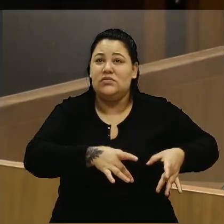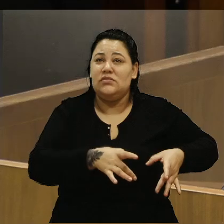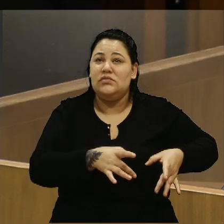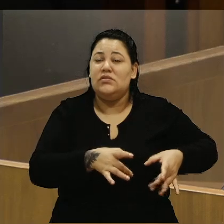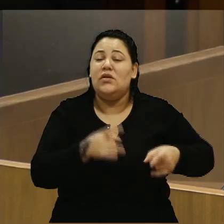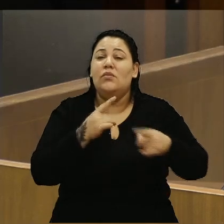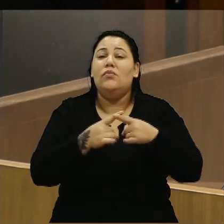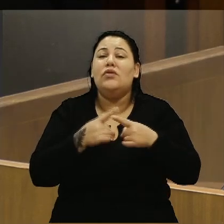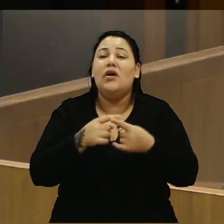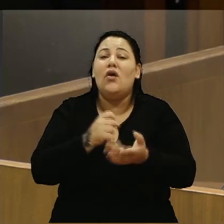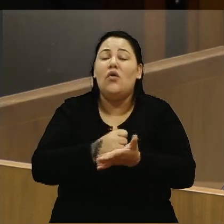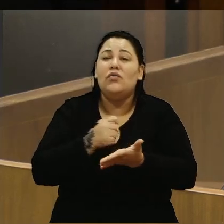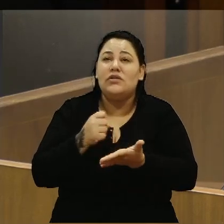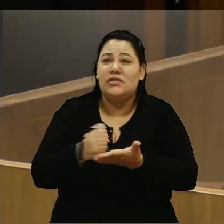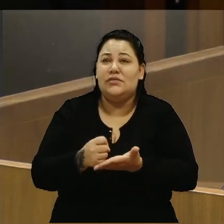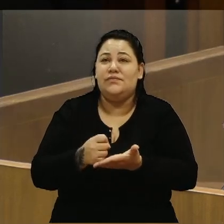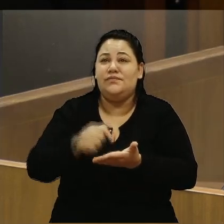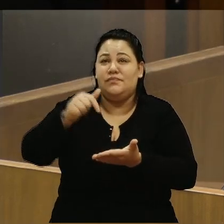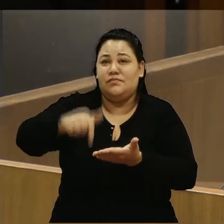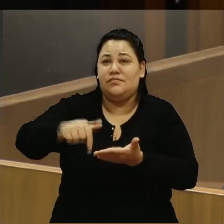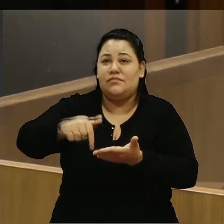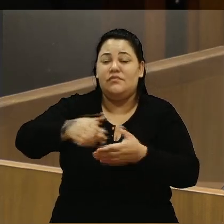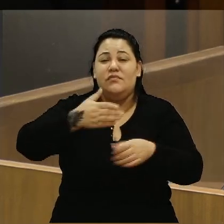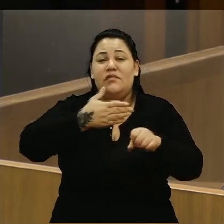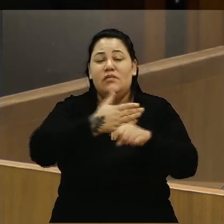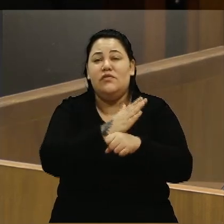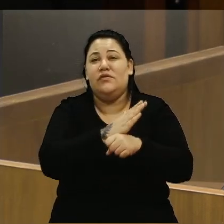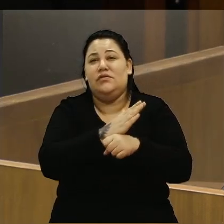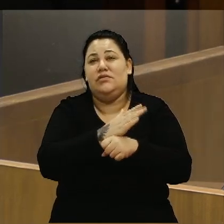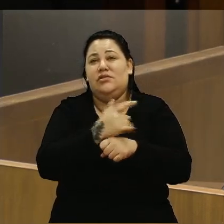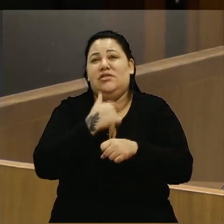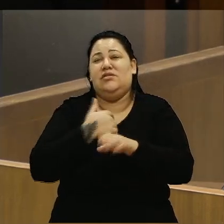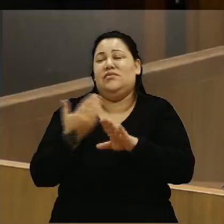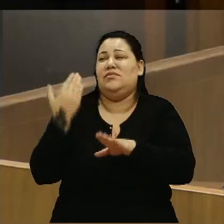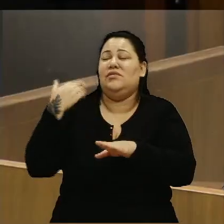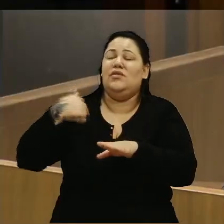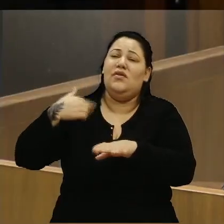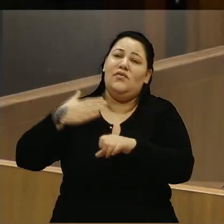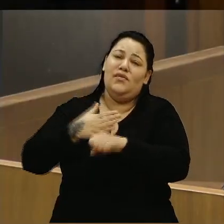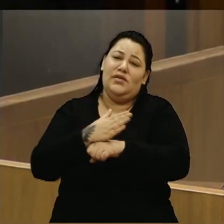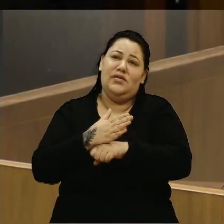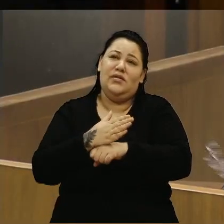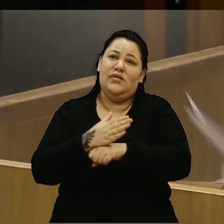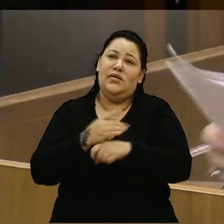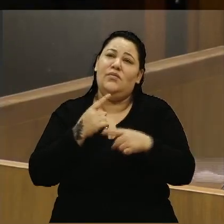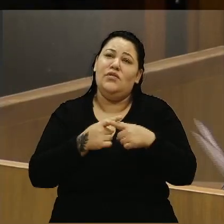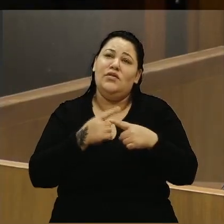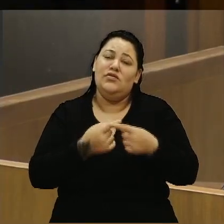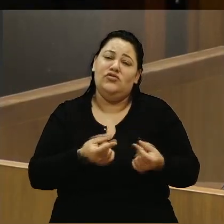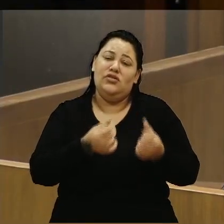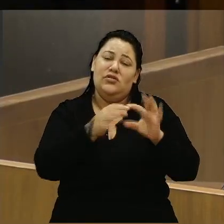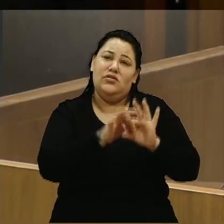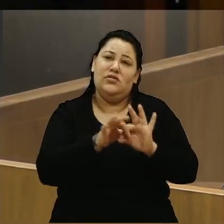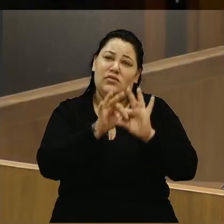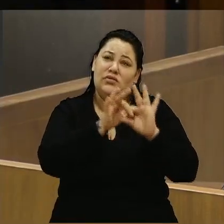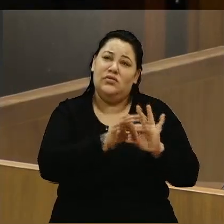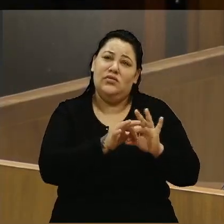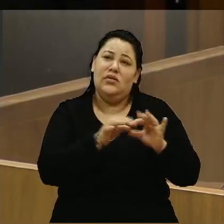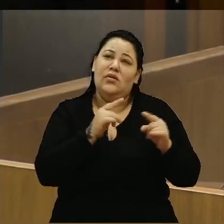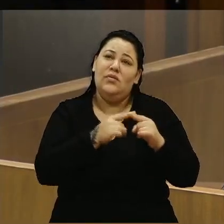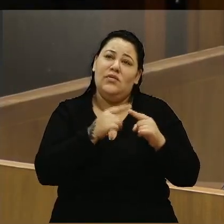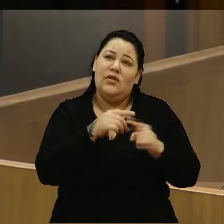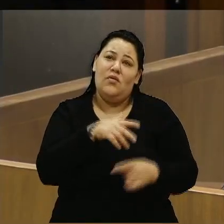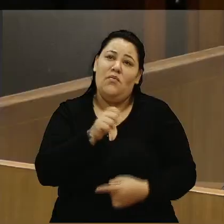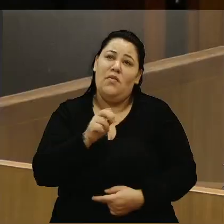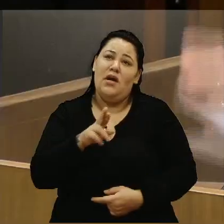que contrataram? Aqui nessa casa foi aprovado. Eu, na época, fui até a favor, porque o dinheiro fica na União. Mas por que colocaram o Mauro Pereira em Brasília, que